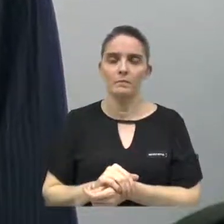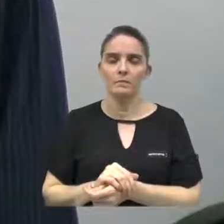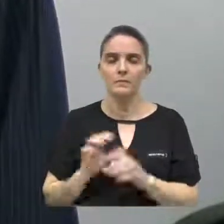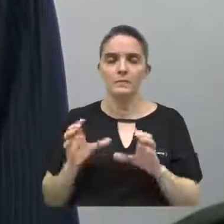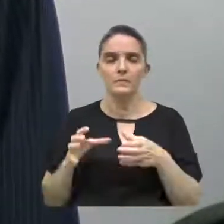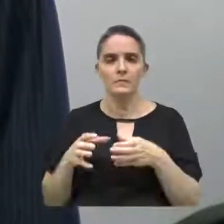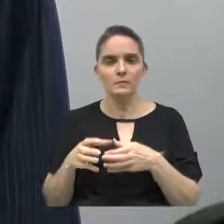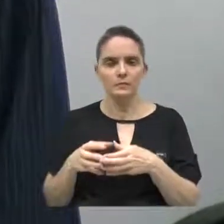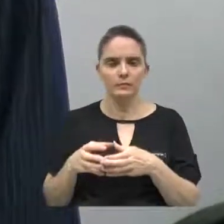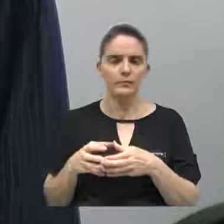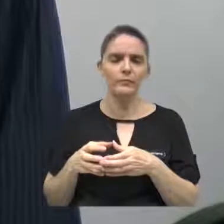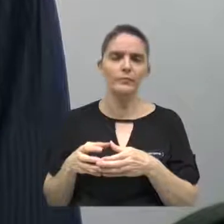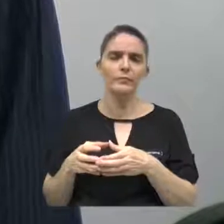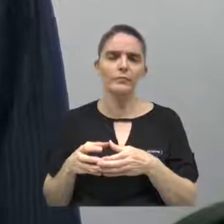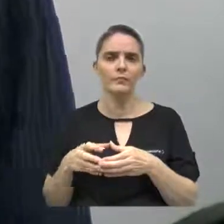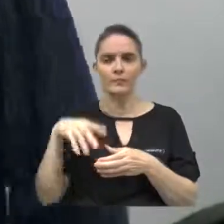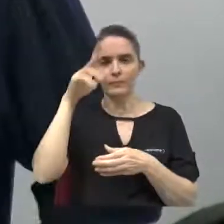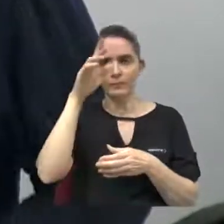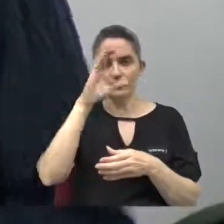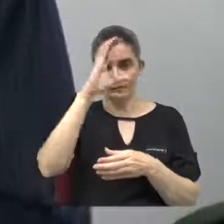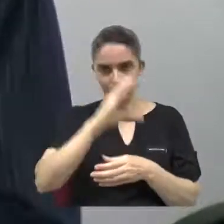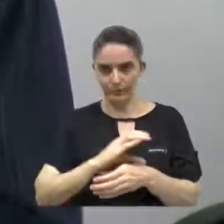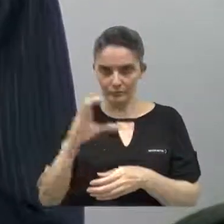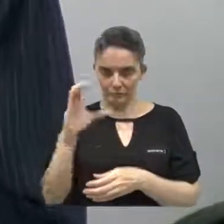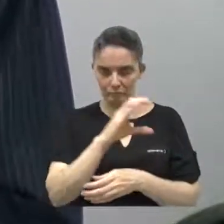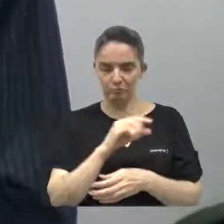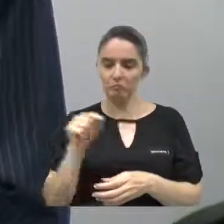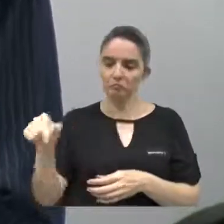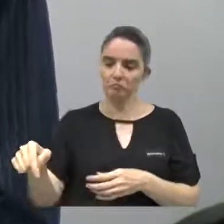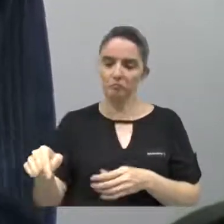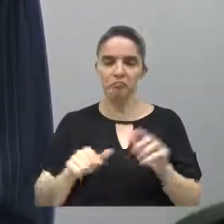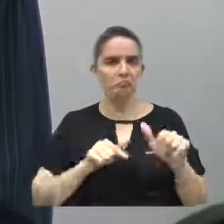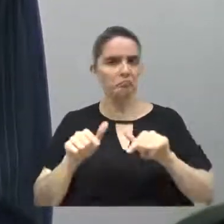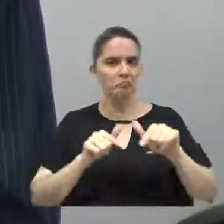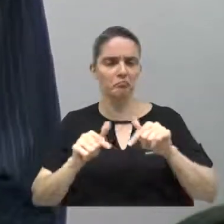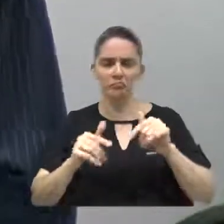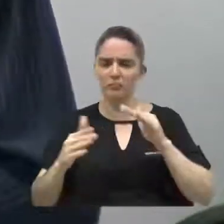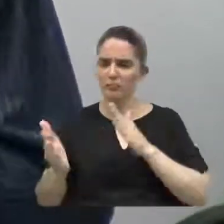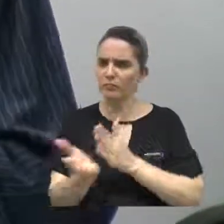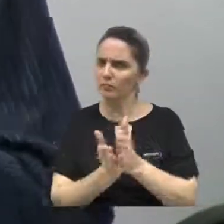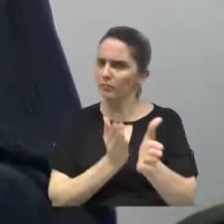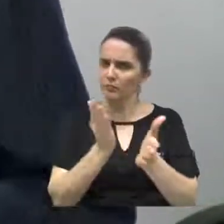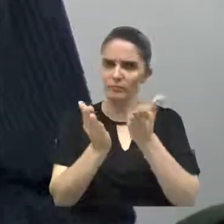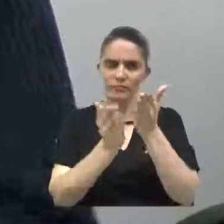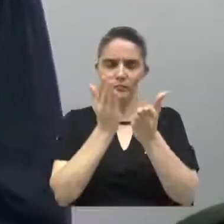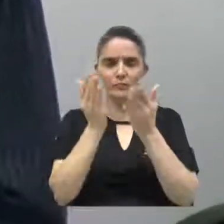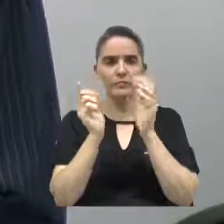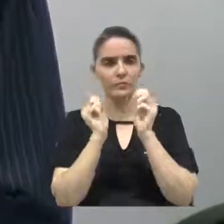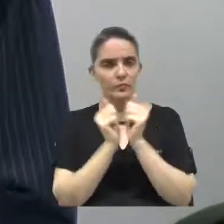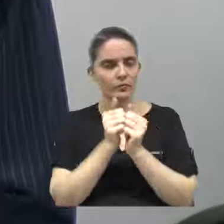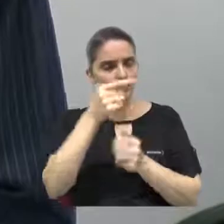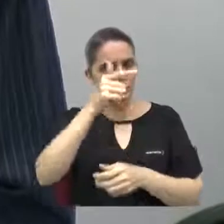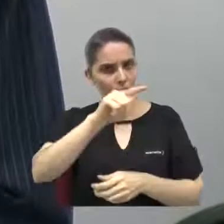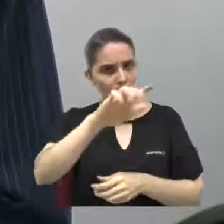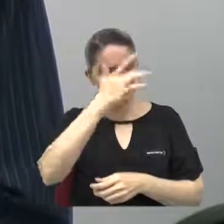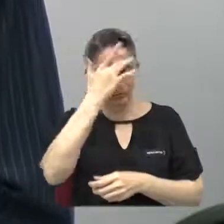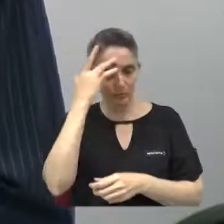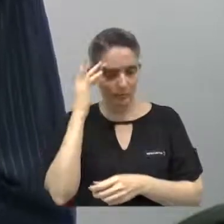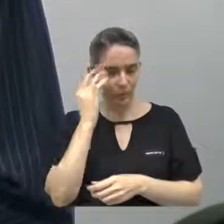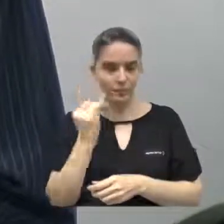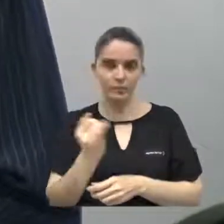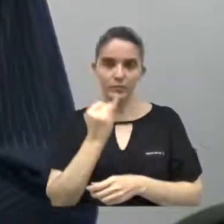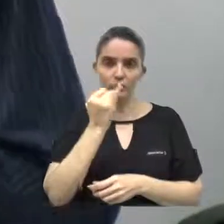Apóstolo. Então ela realmente fez lá um trabalho brilhante, né? Participou ativamente juntamente com outras pessoas importantes,